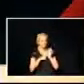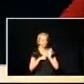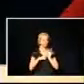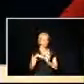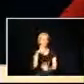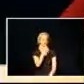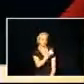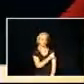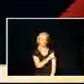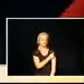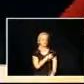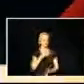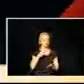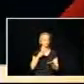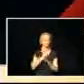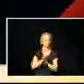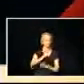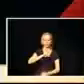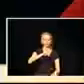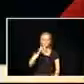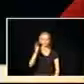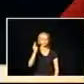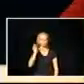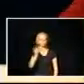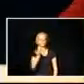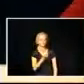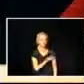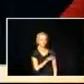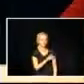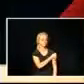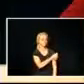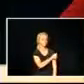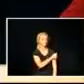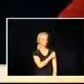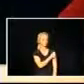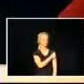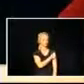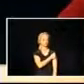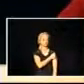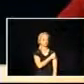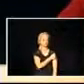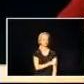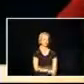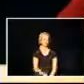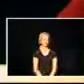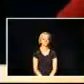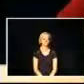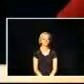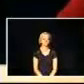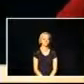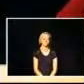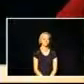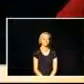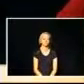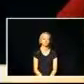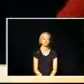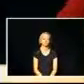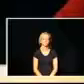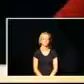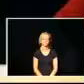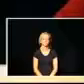SPC Serasa. É justo isso? A universidade deveria estar